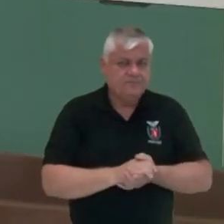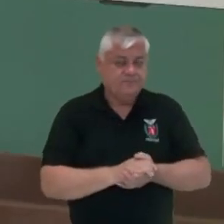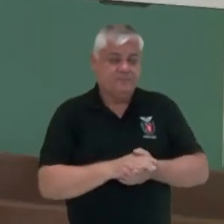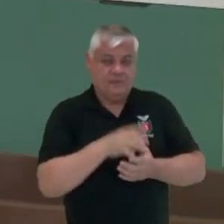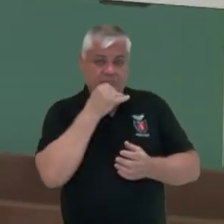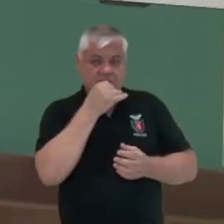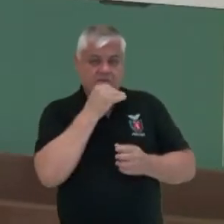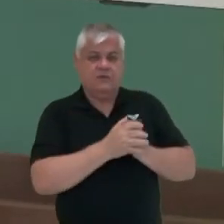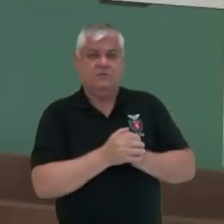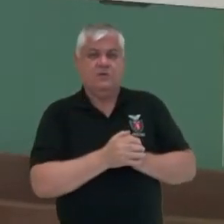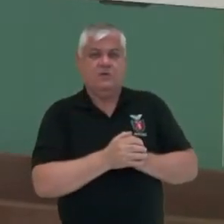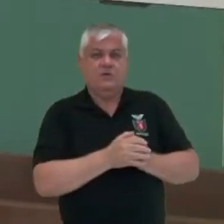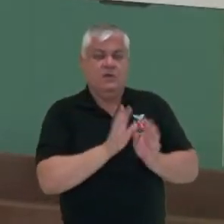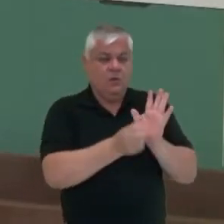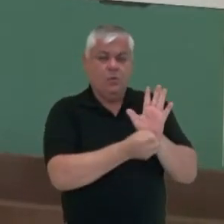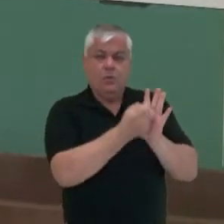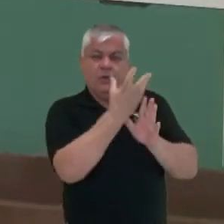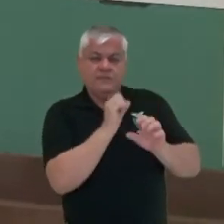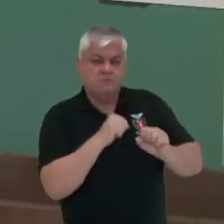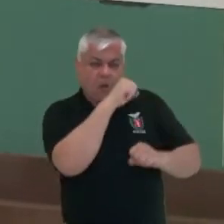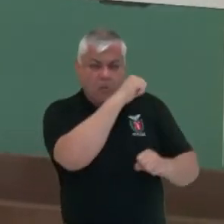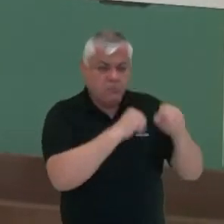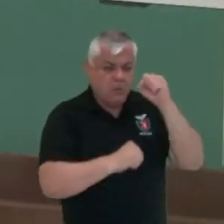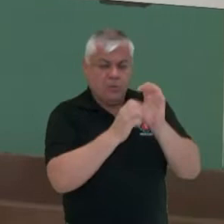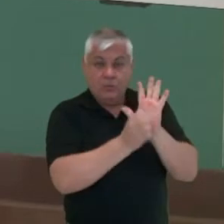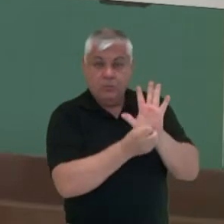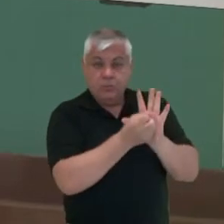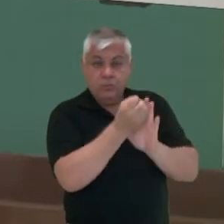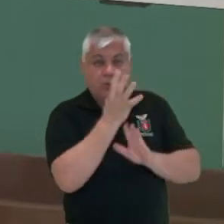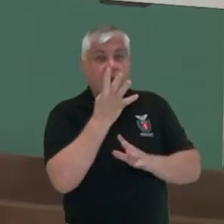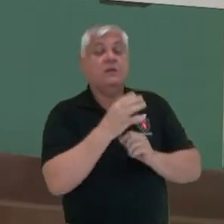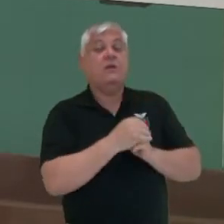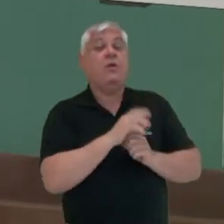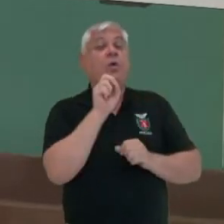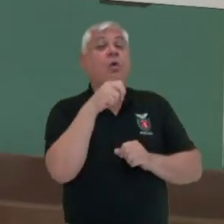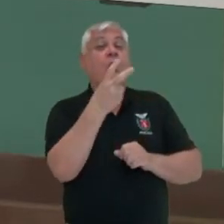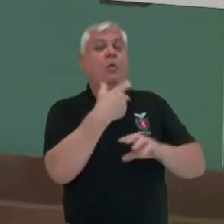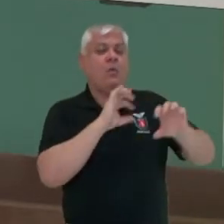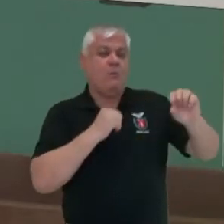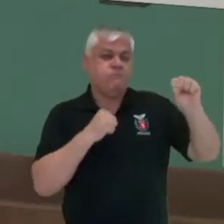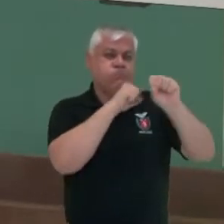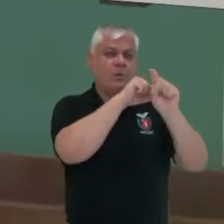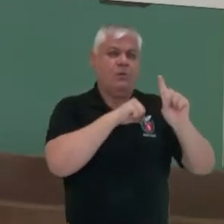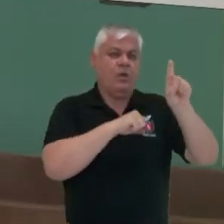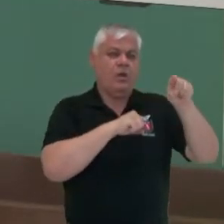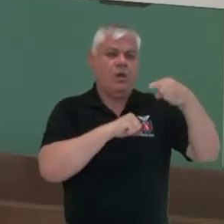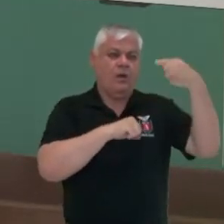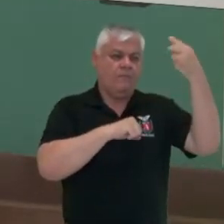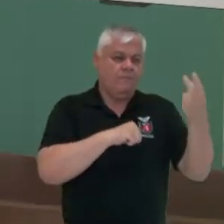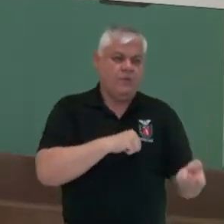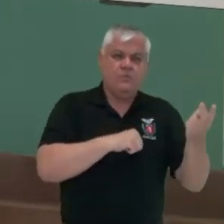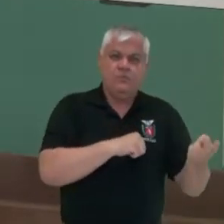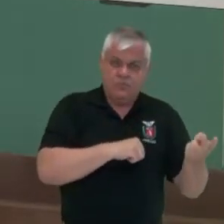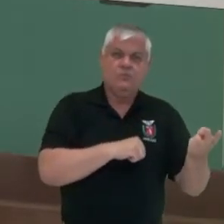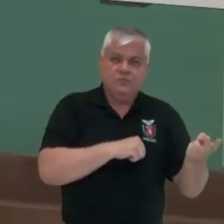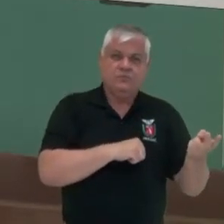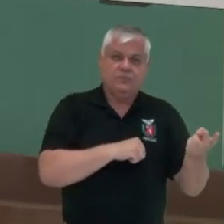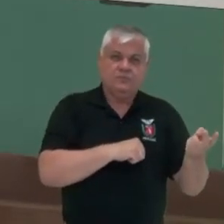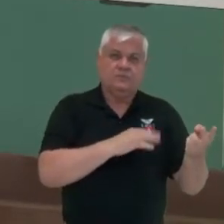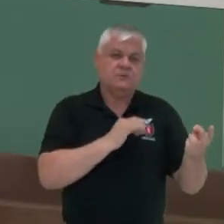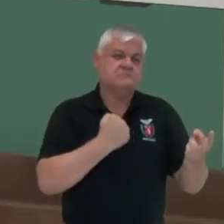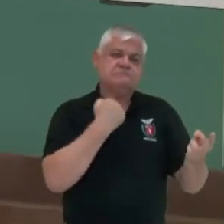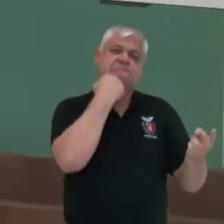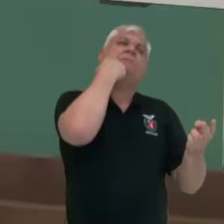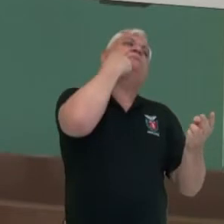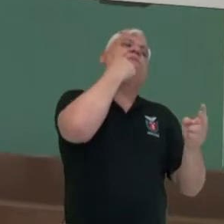quem fizer o maior número de pontos dentro daqueles 4 rounds, ou então conseguir derrubar, né? O nocaute é quando você faz um golpe, você efetua